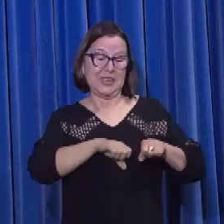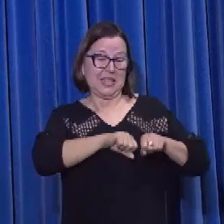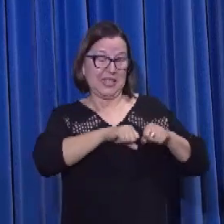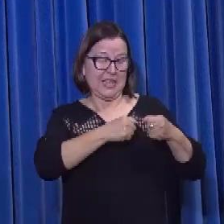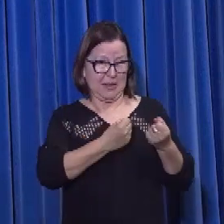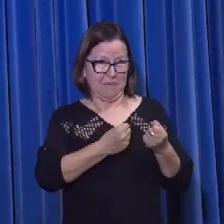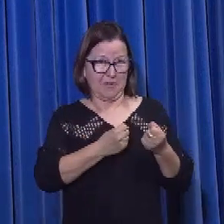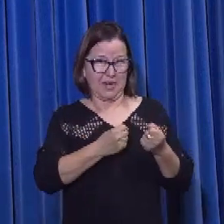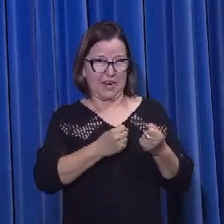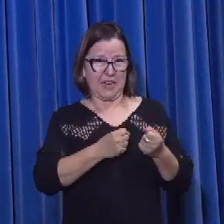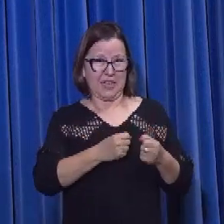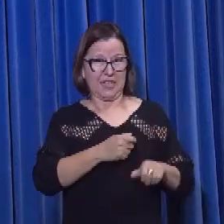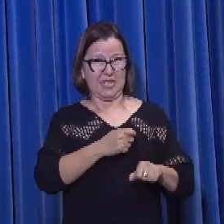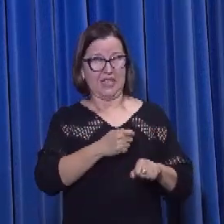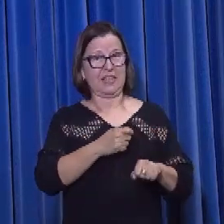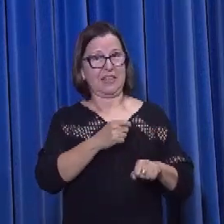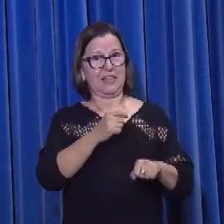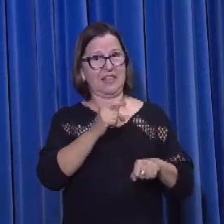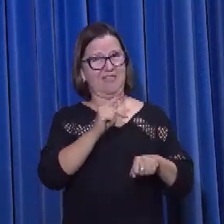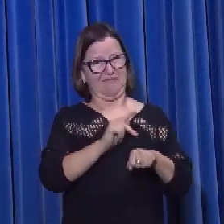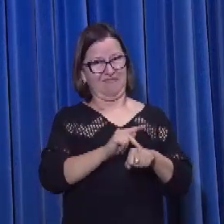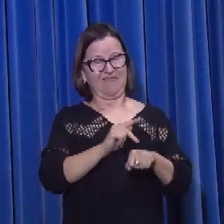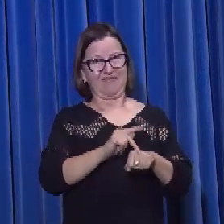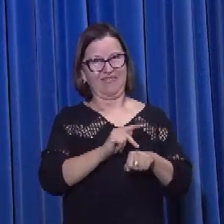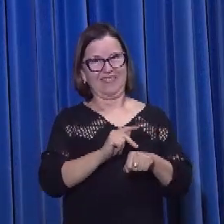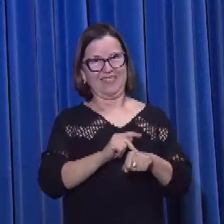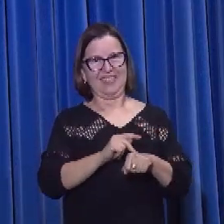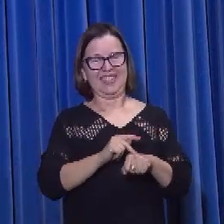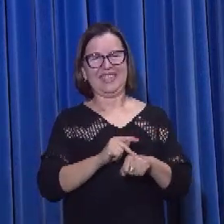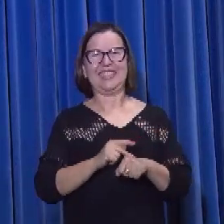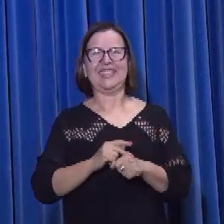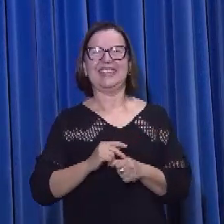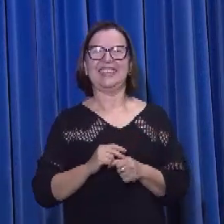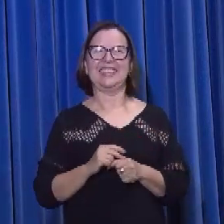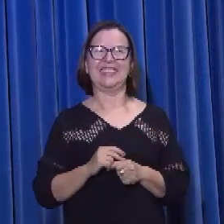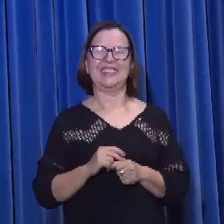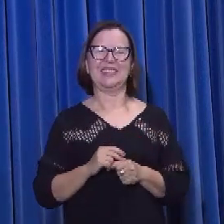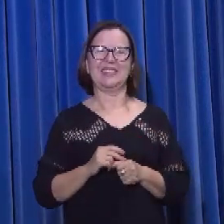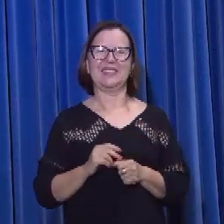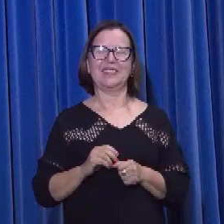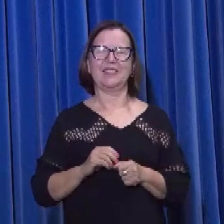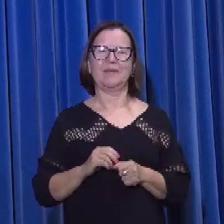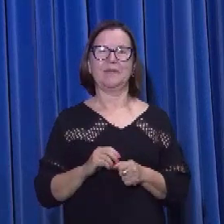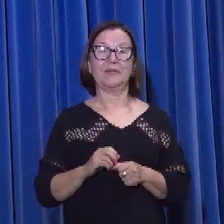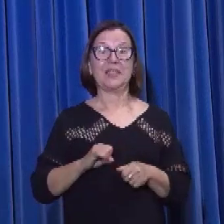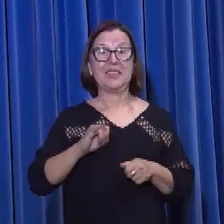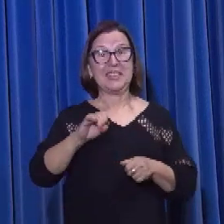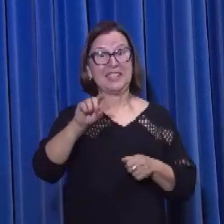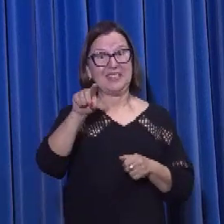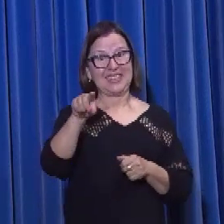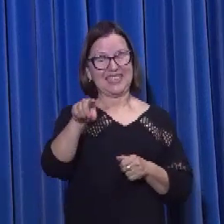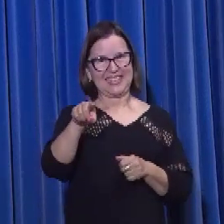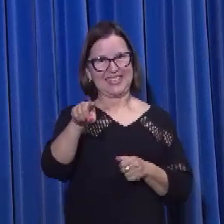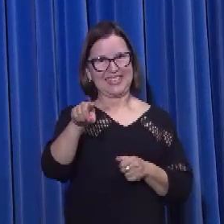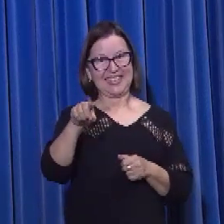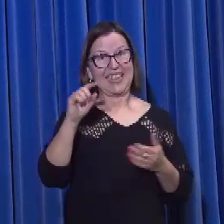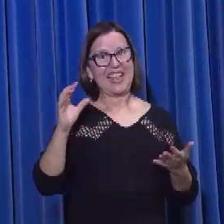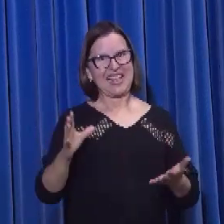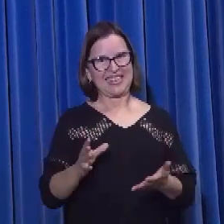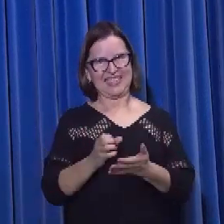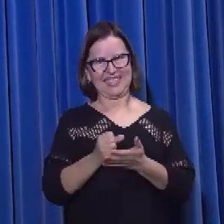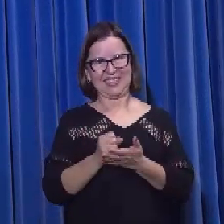e tornar a sua influência irresistível. Se você foi